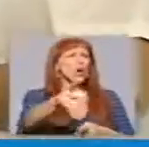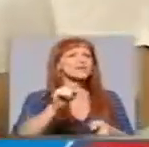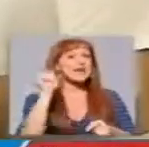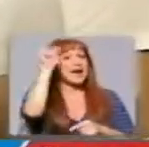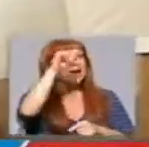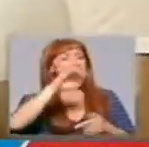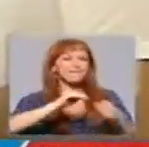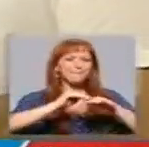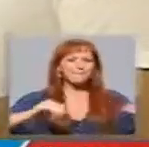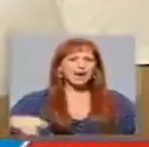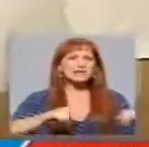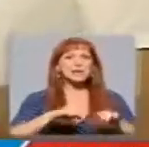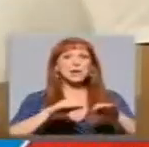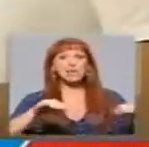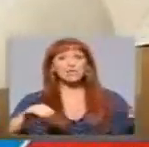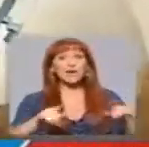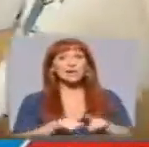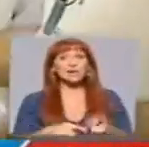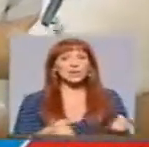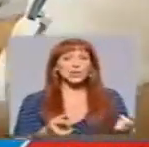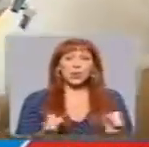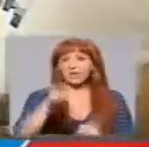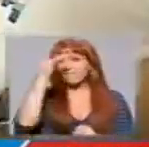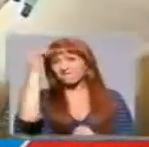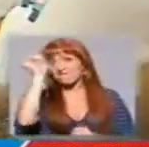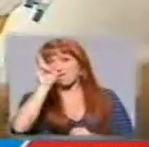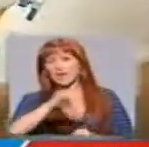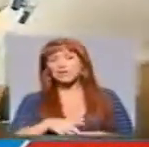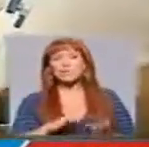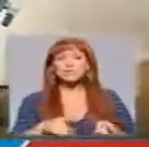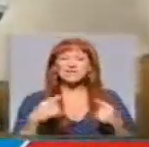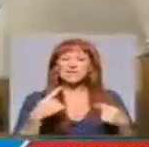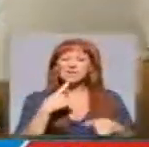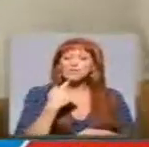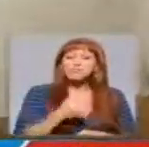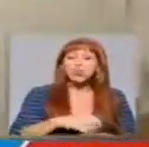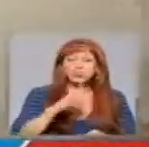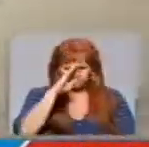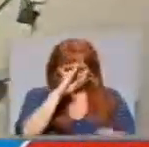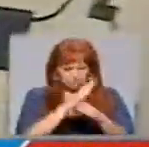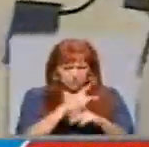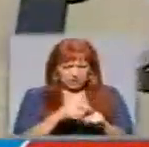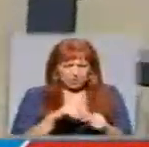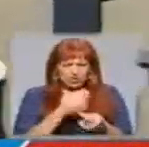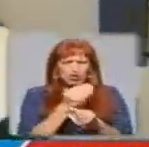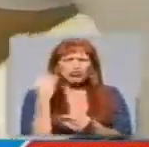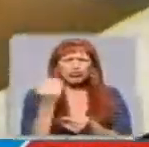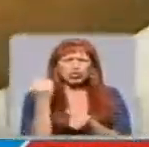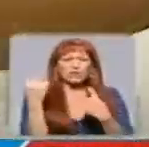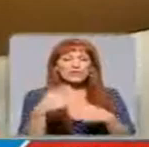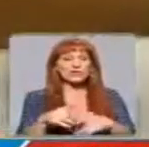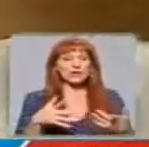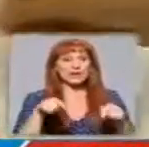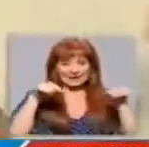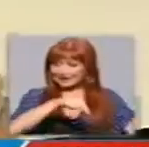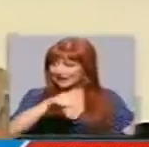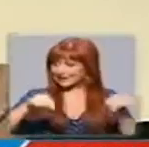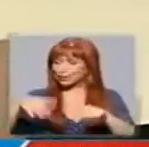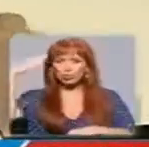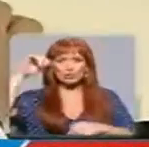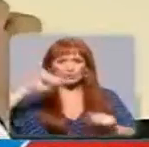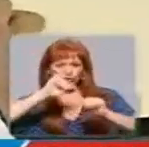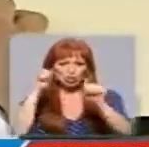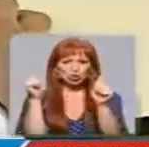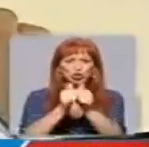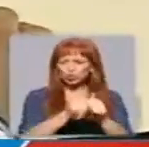chegar a esta fase uma fase que não deve ser nada fácil deve de vir muita dedicação aqui por parte dos jovens e eles estão aqui com o